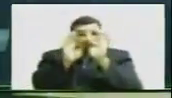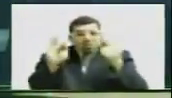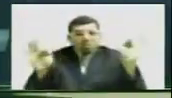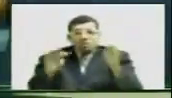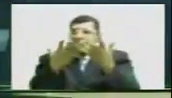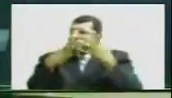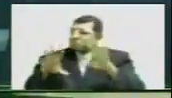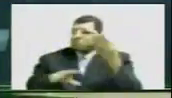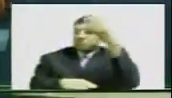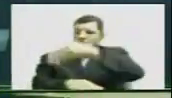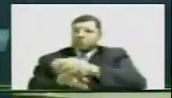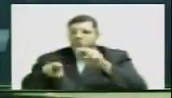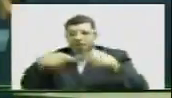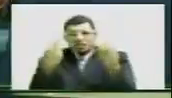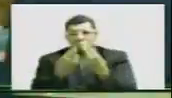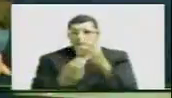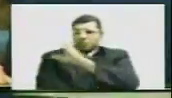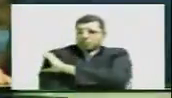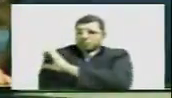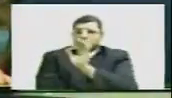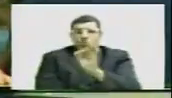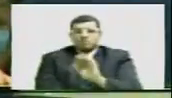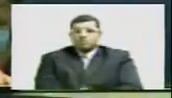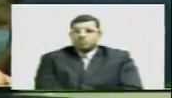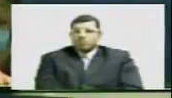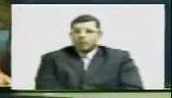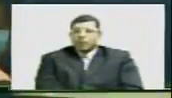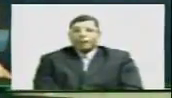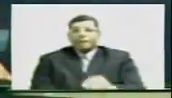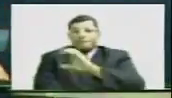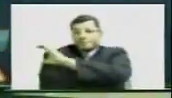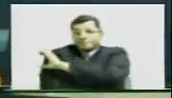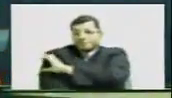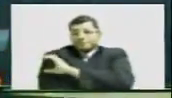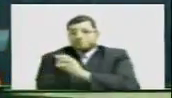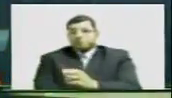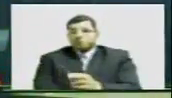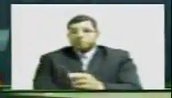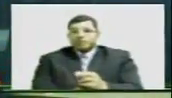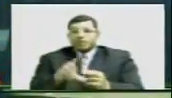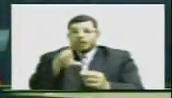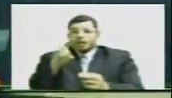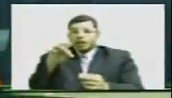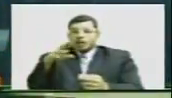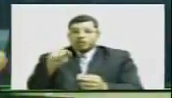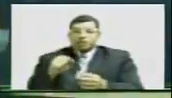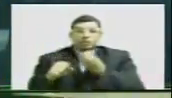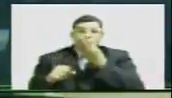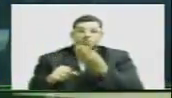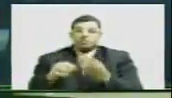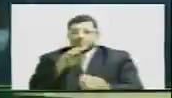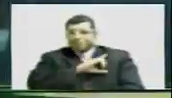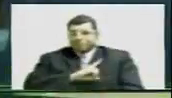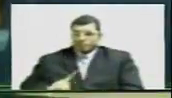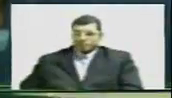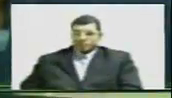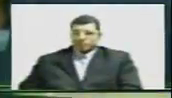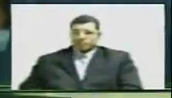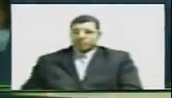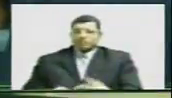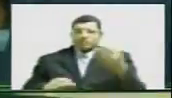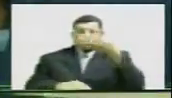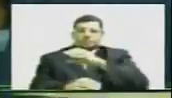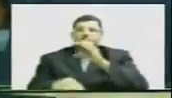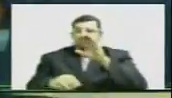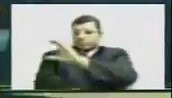simplesmente não vão para a reunião da comissão. A comissão não dá quórum. E os deputados que são